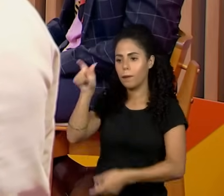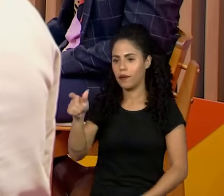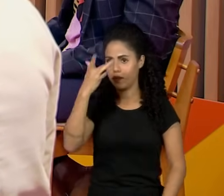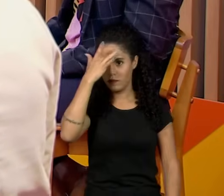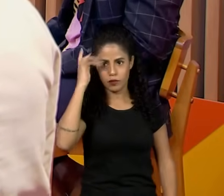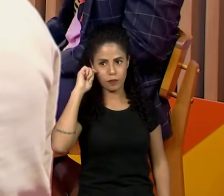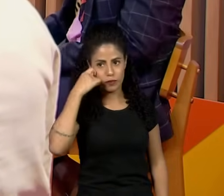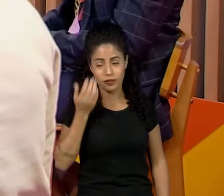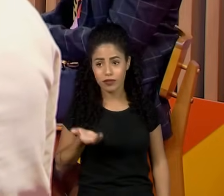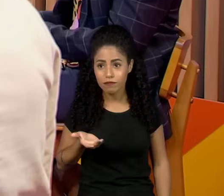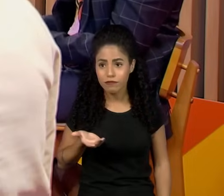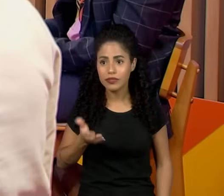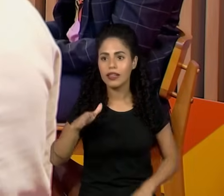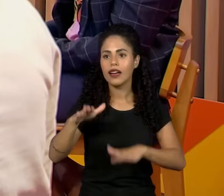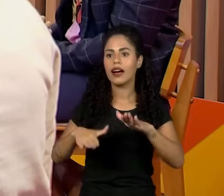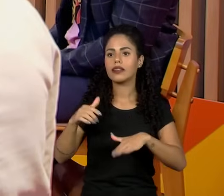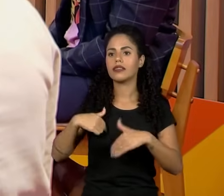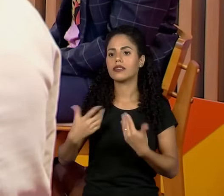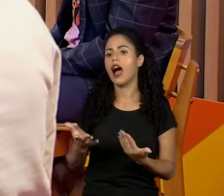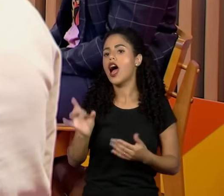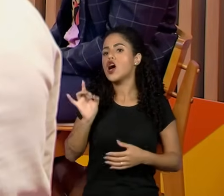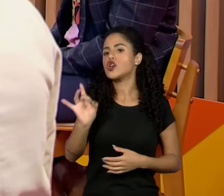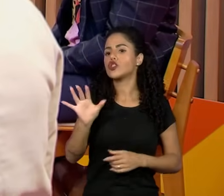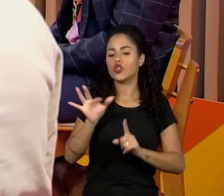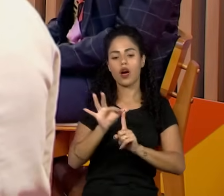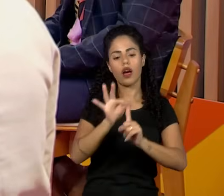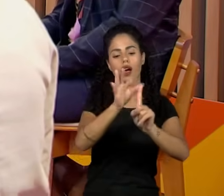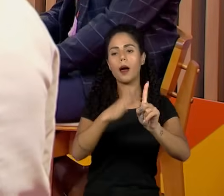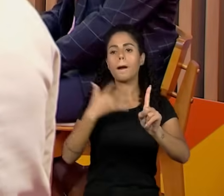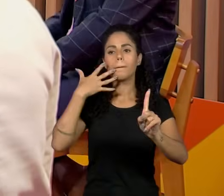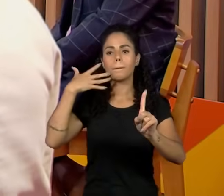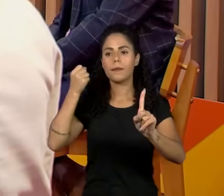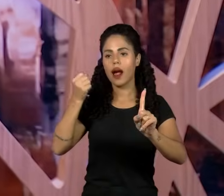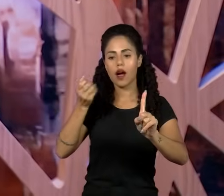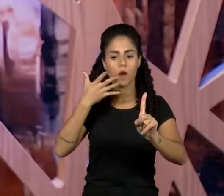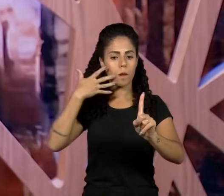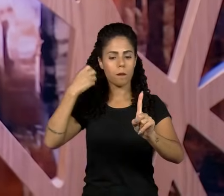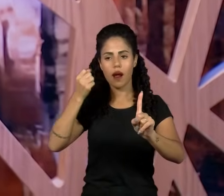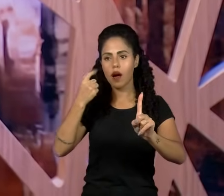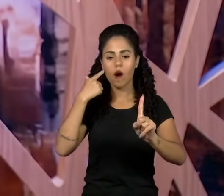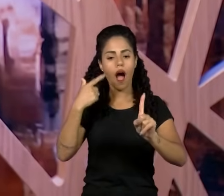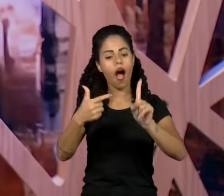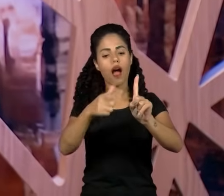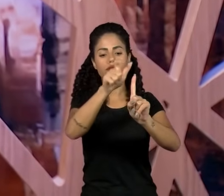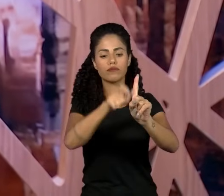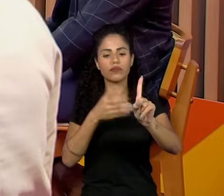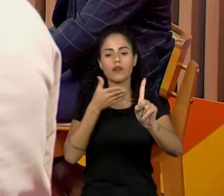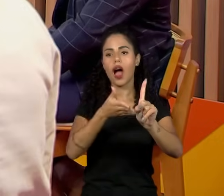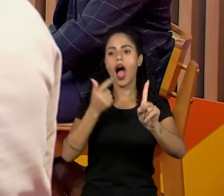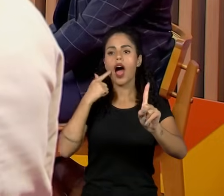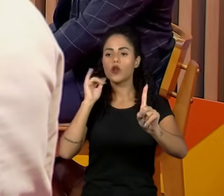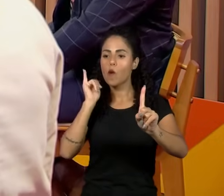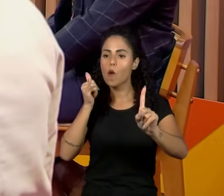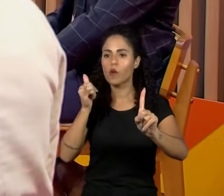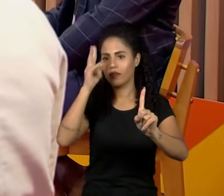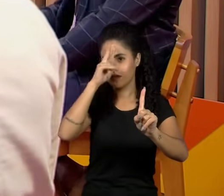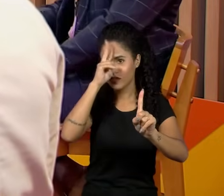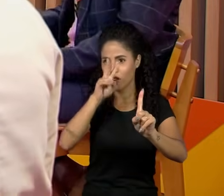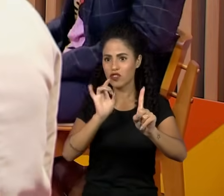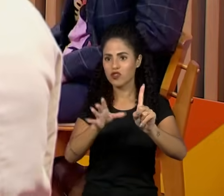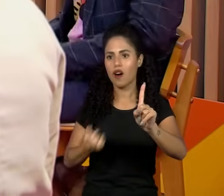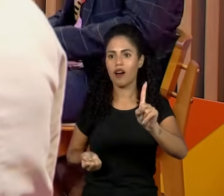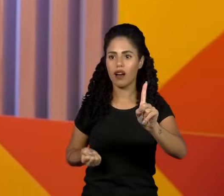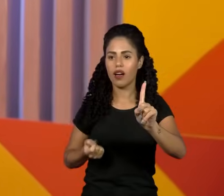quase exclusivo de nos contar nossas dores, de nos contar nossos amores,